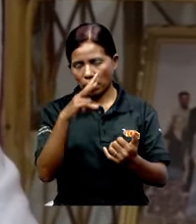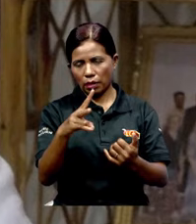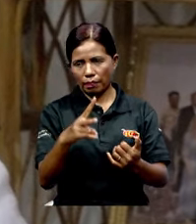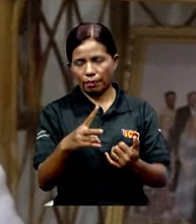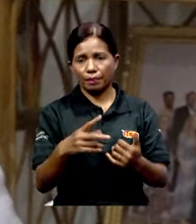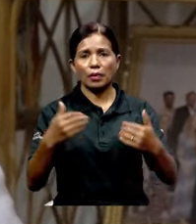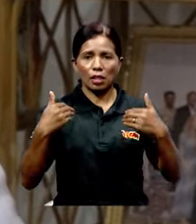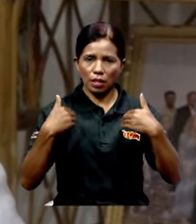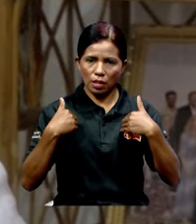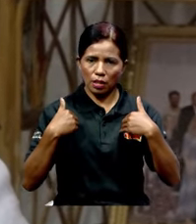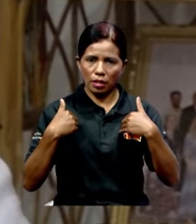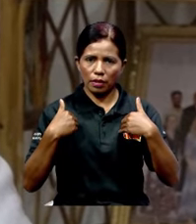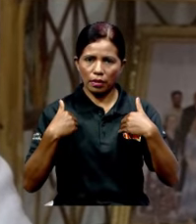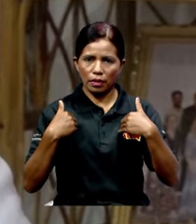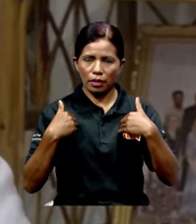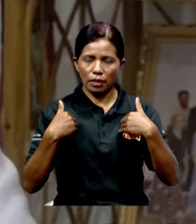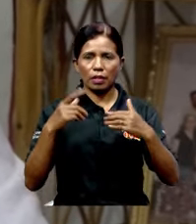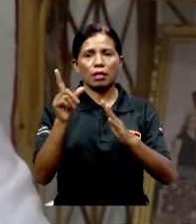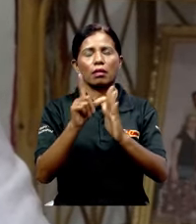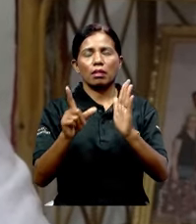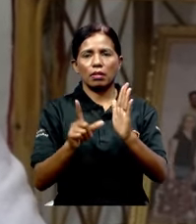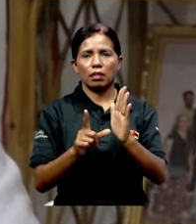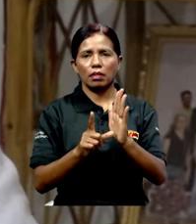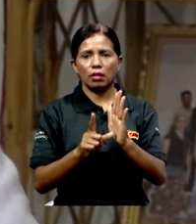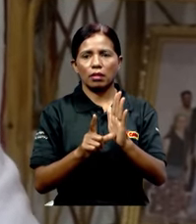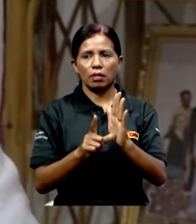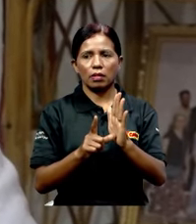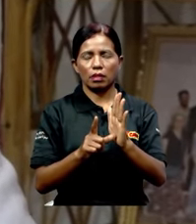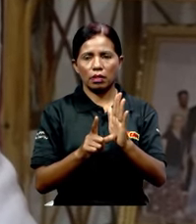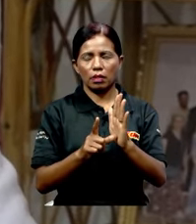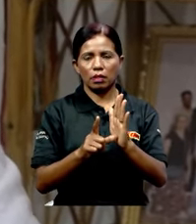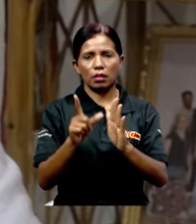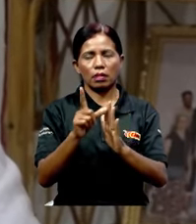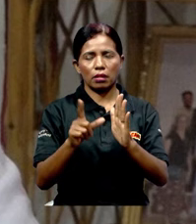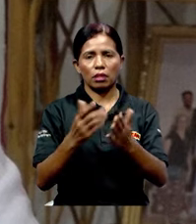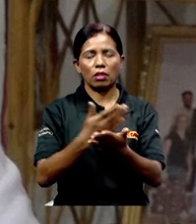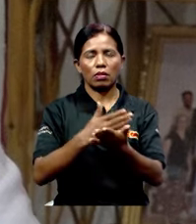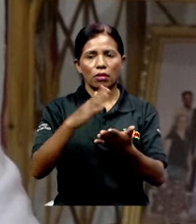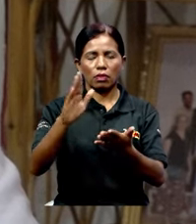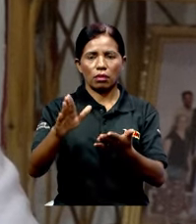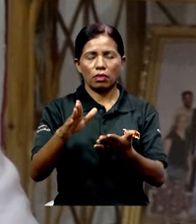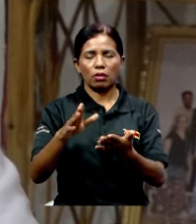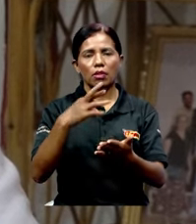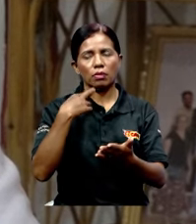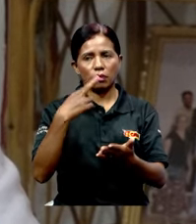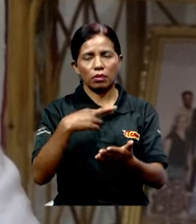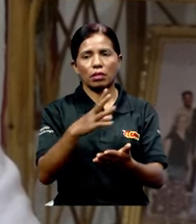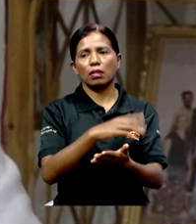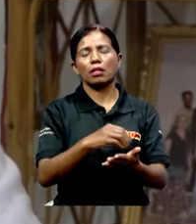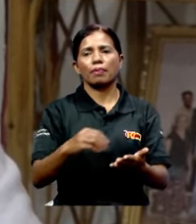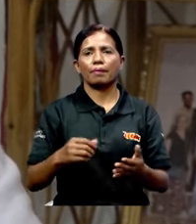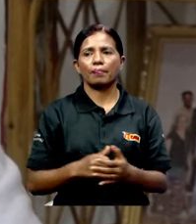e a lei e a sessão de compra e vendas, a relação de consumo, né? Mas